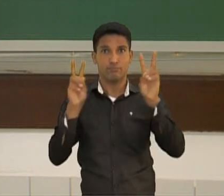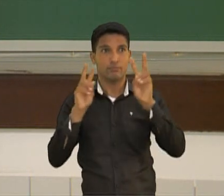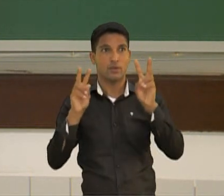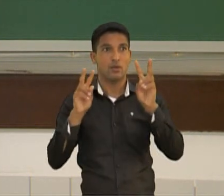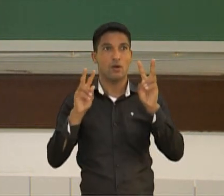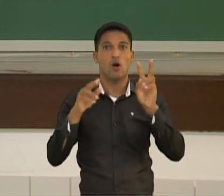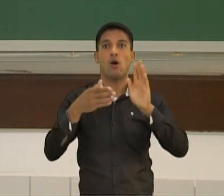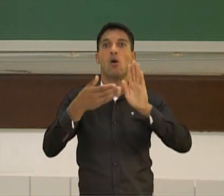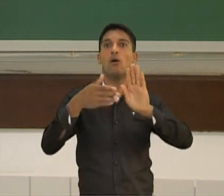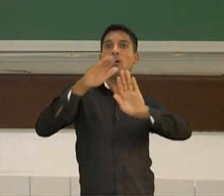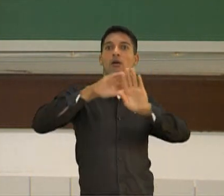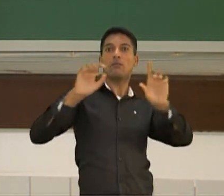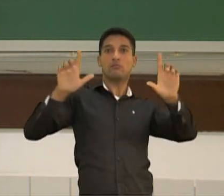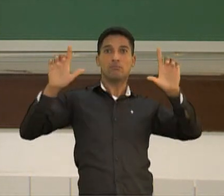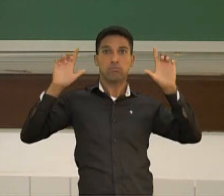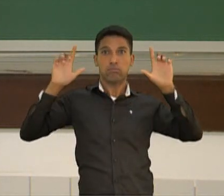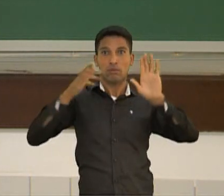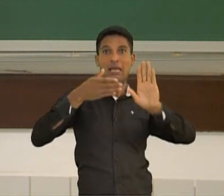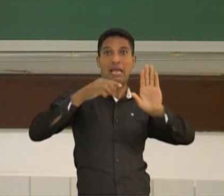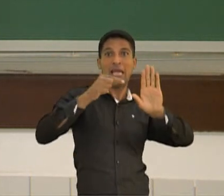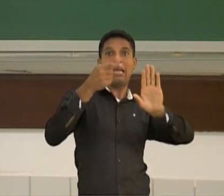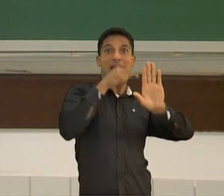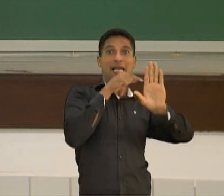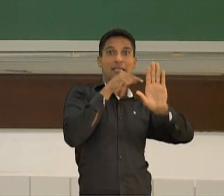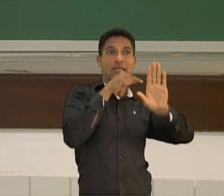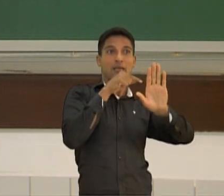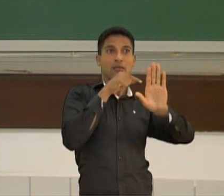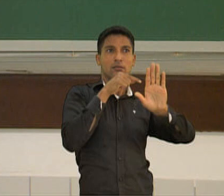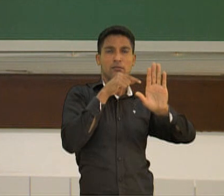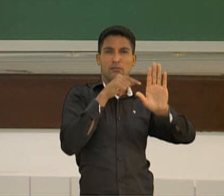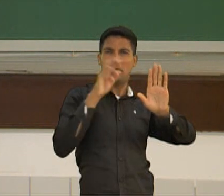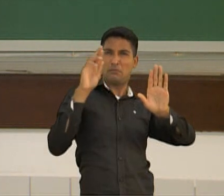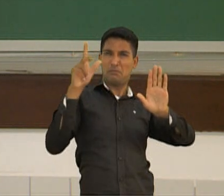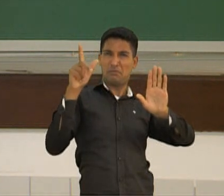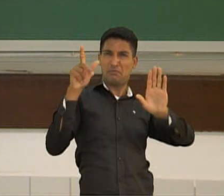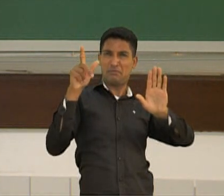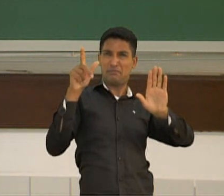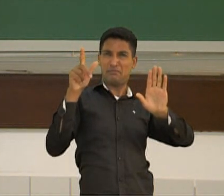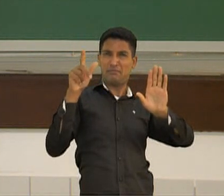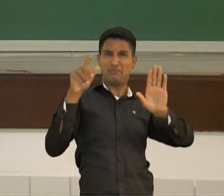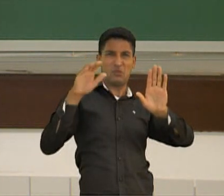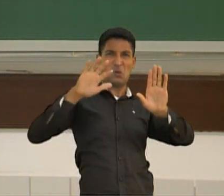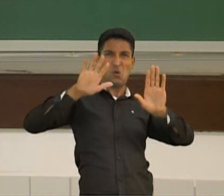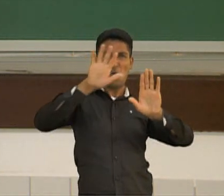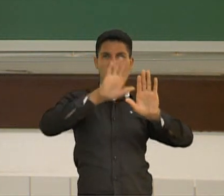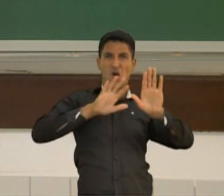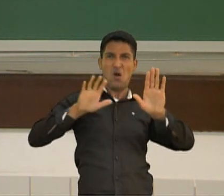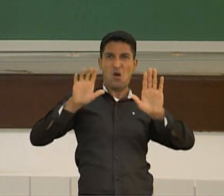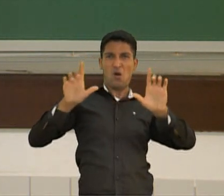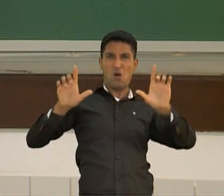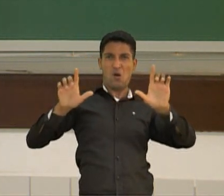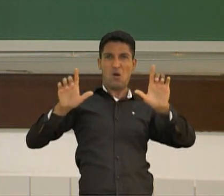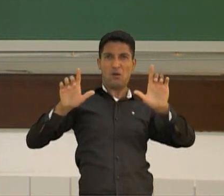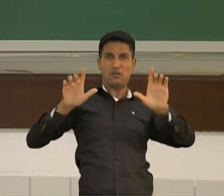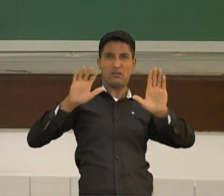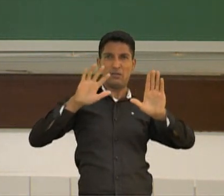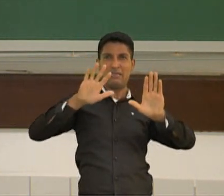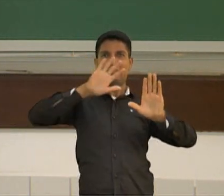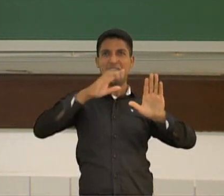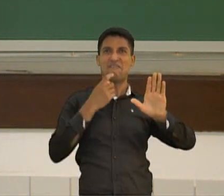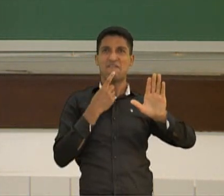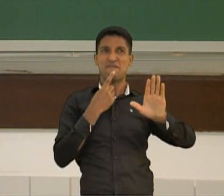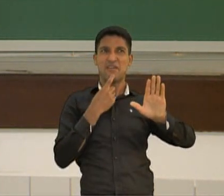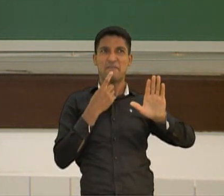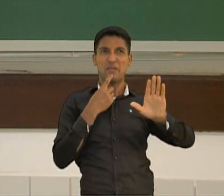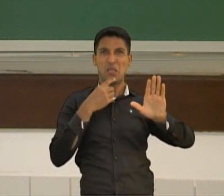lá atrás, a gente realmente quase não consegue entendê-la, né? E essa é a principal característica